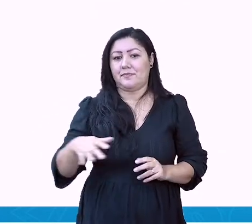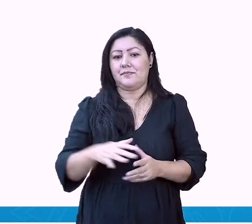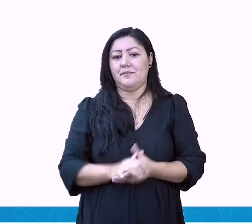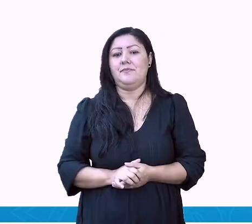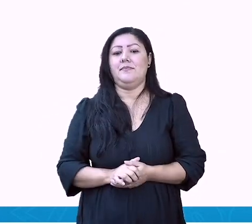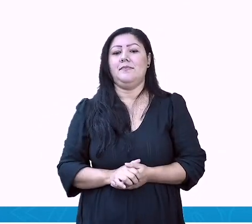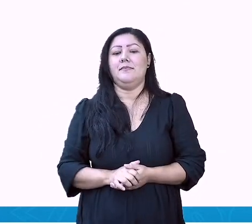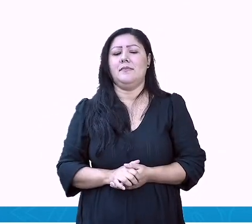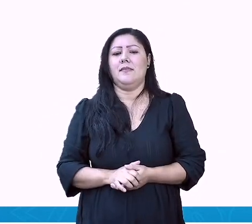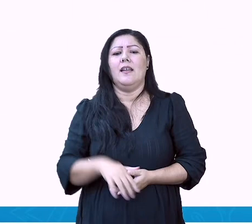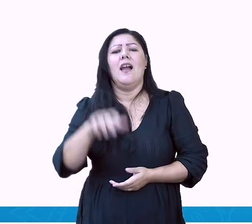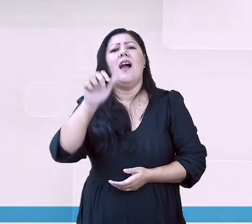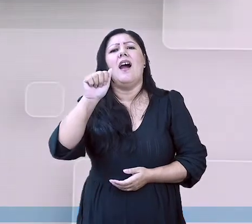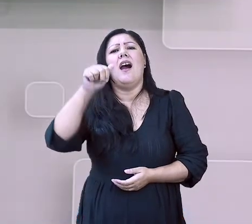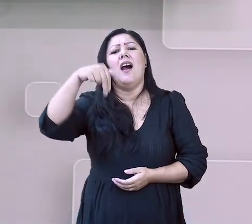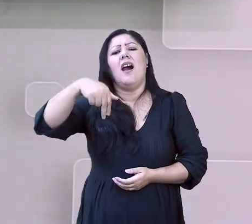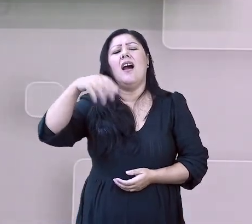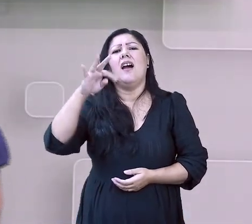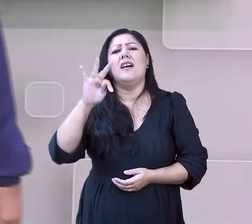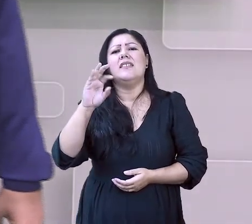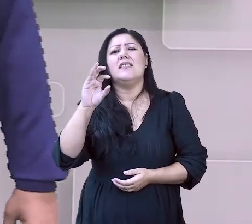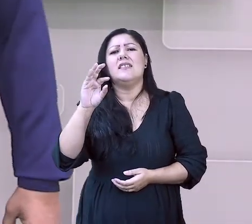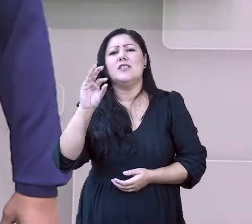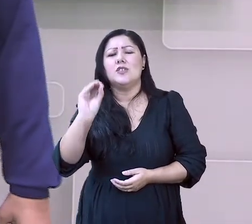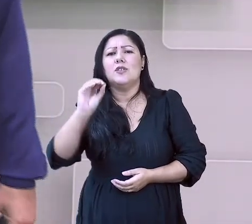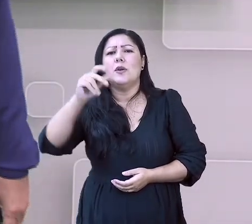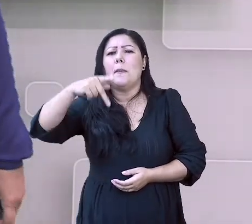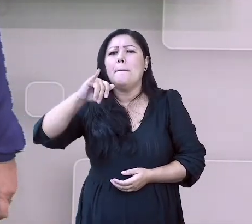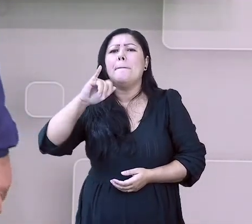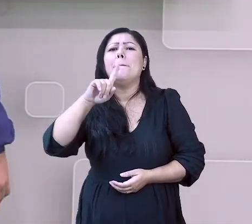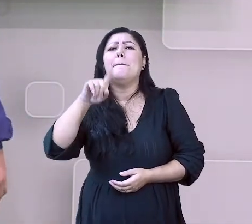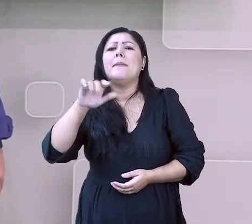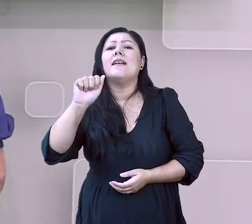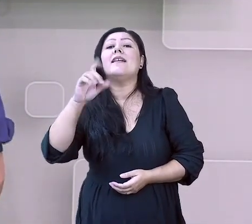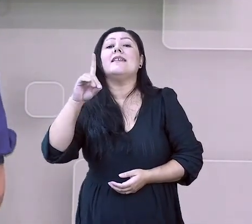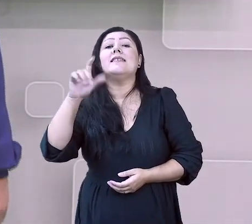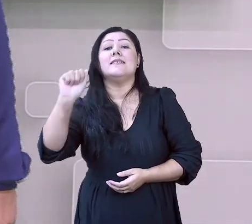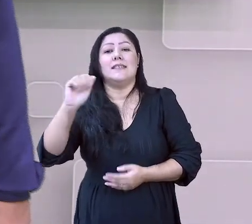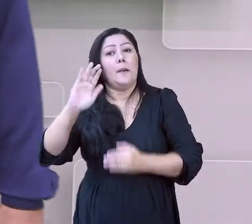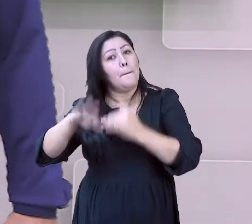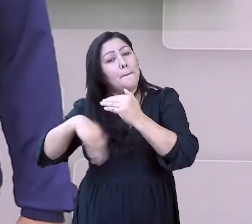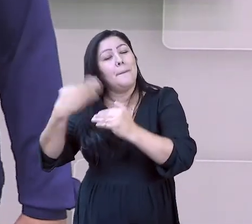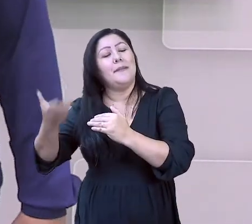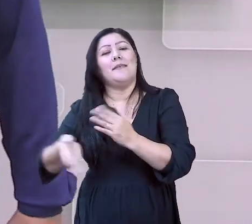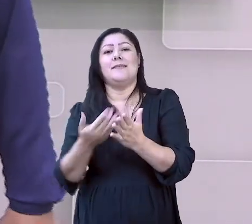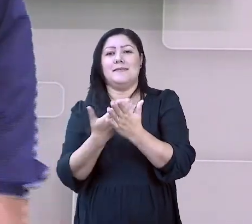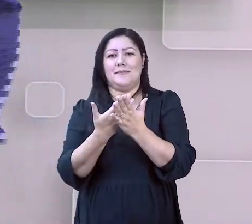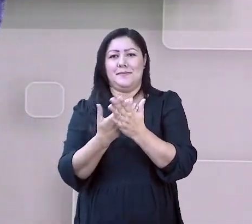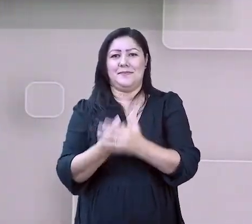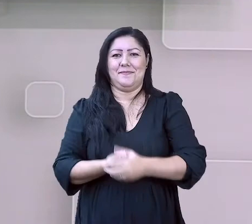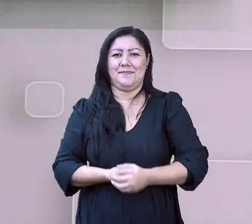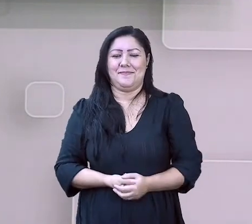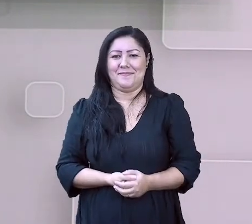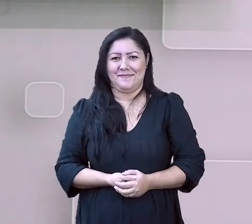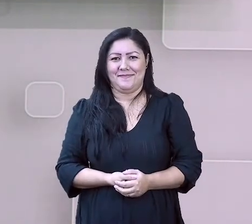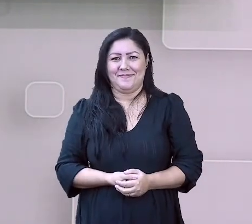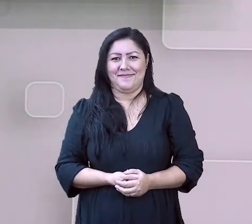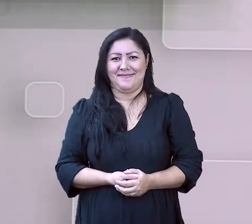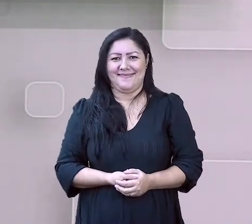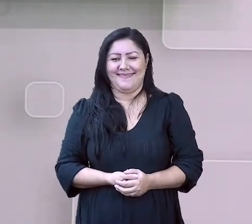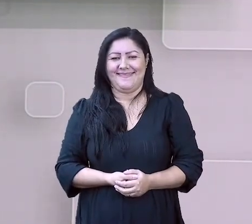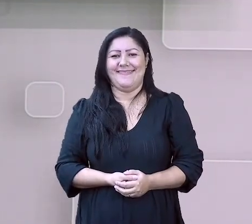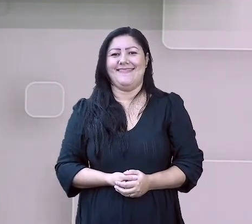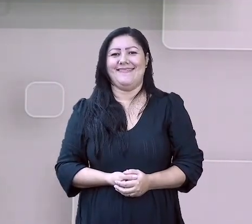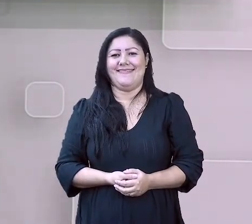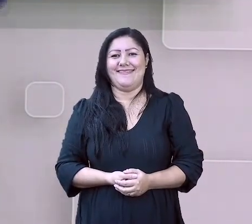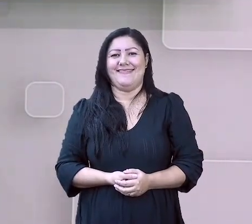área antropizada. Esse será o tema da nossa próxima aula. Nós vamos bater um papo sobre